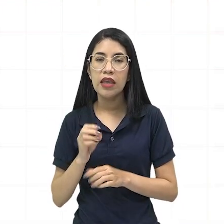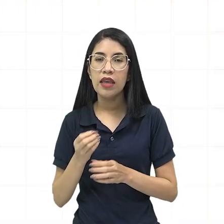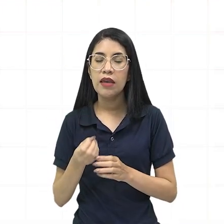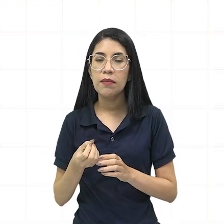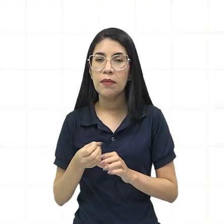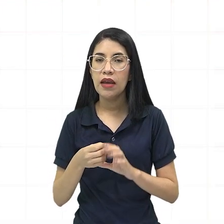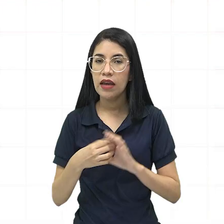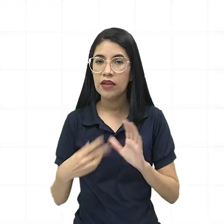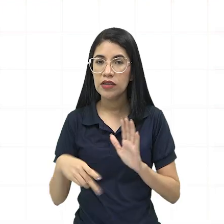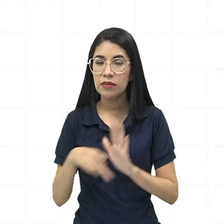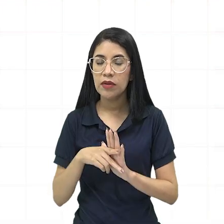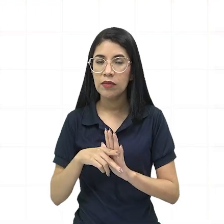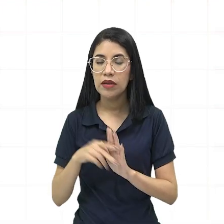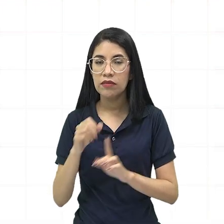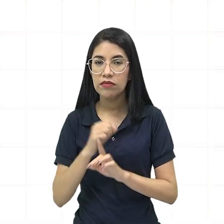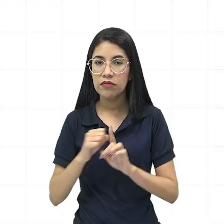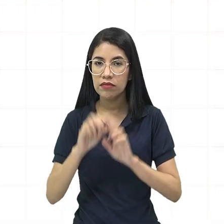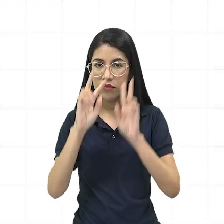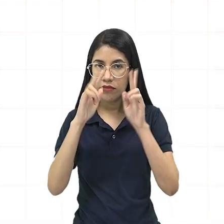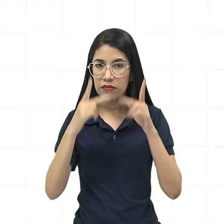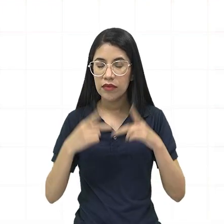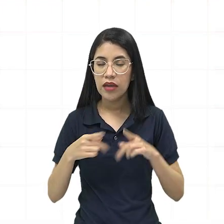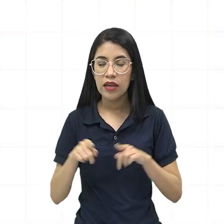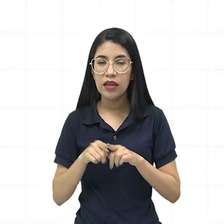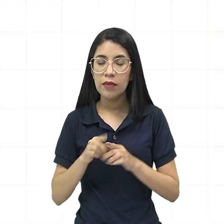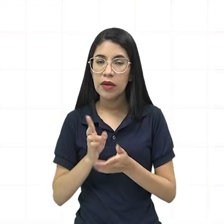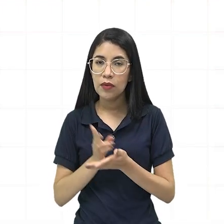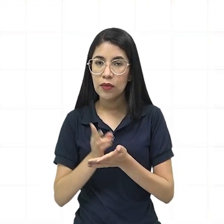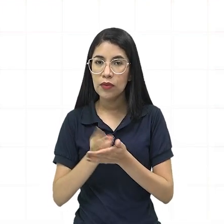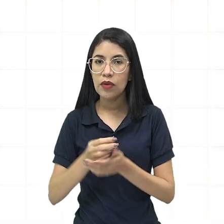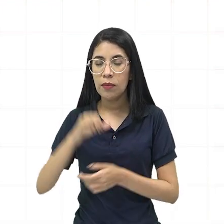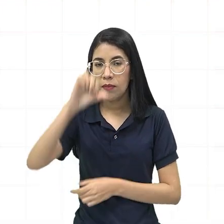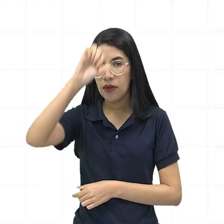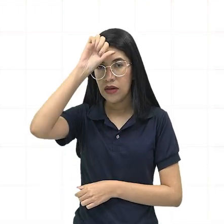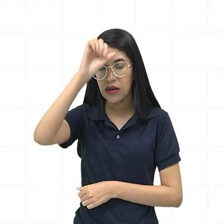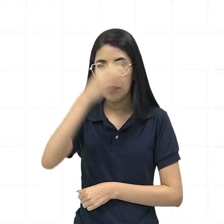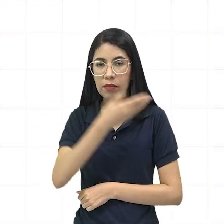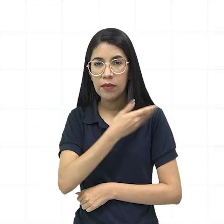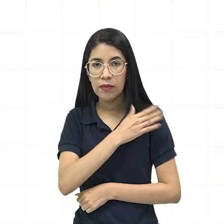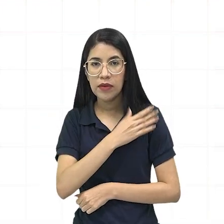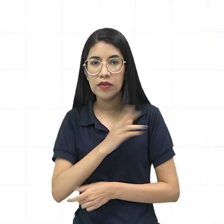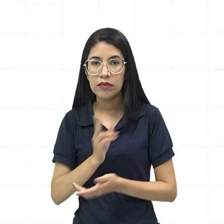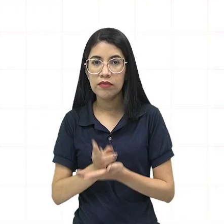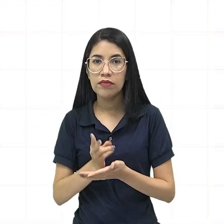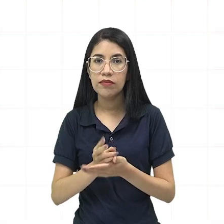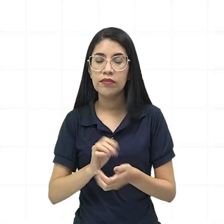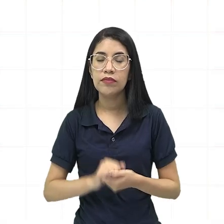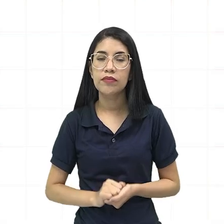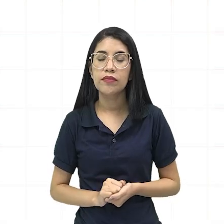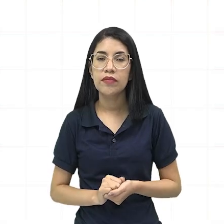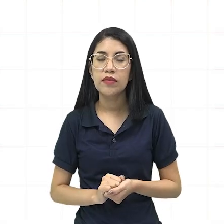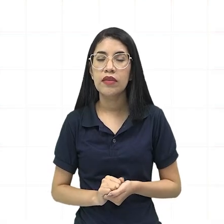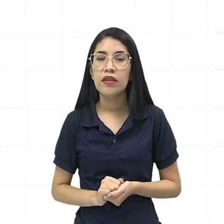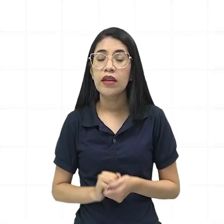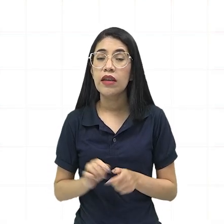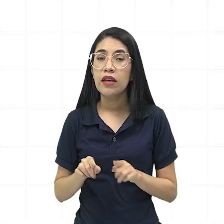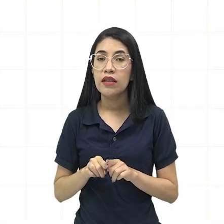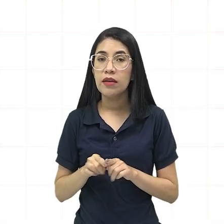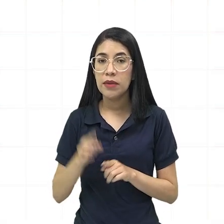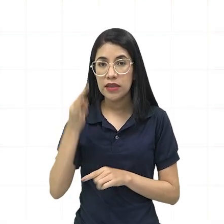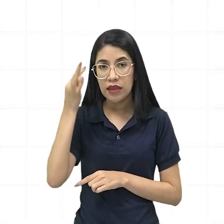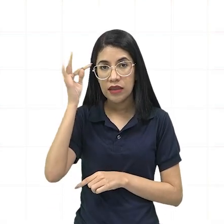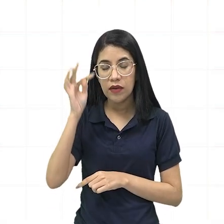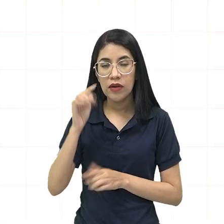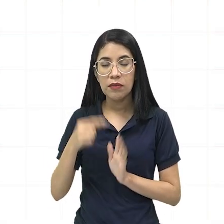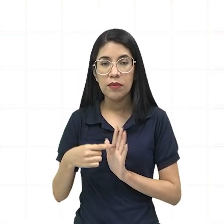sociedade humana, além de perpetuar estereótipos e preconceitos. O darwinismo social é